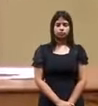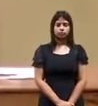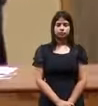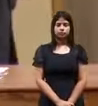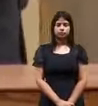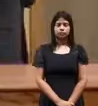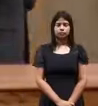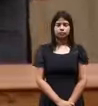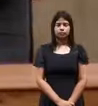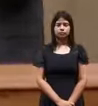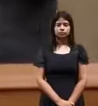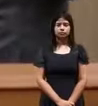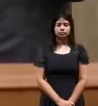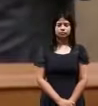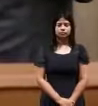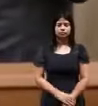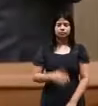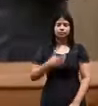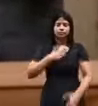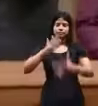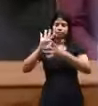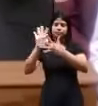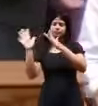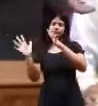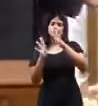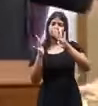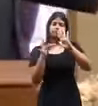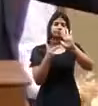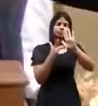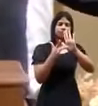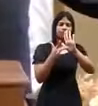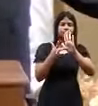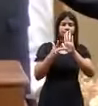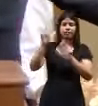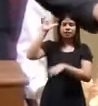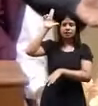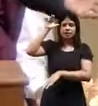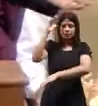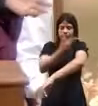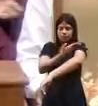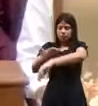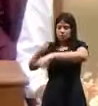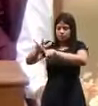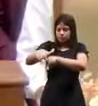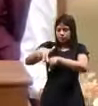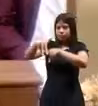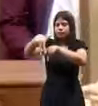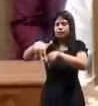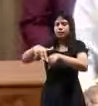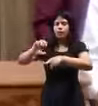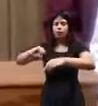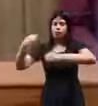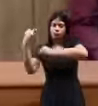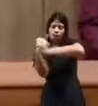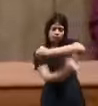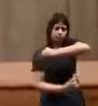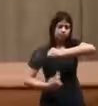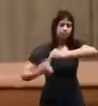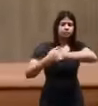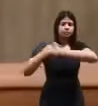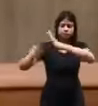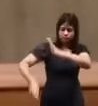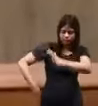meu grande herói, não tinha cavalo branco, armadura